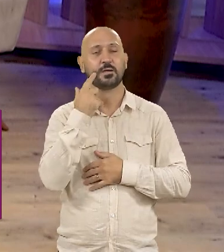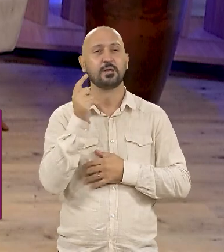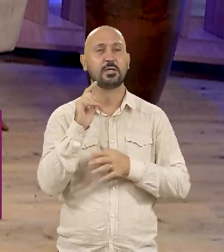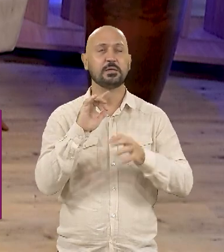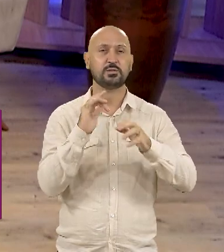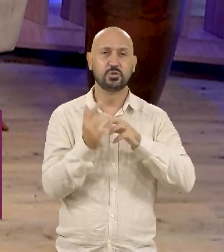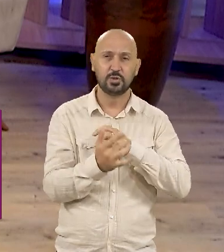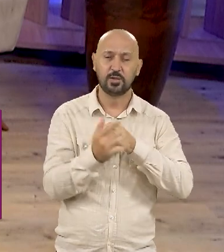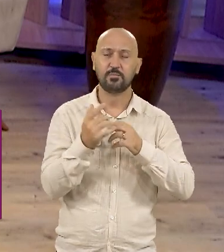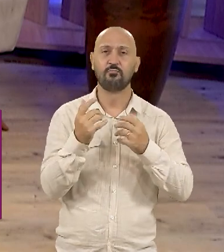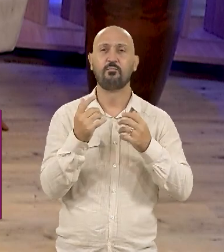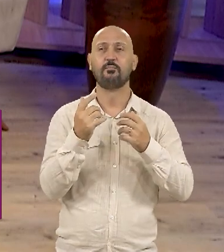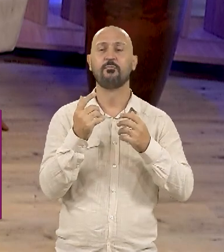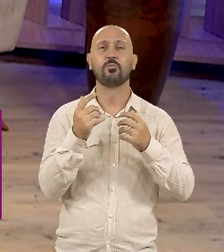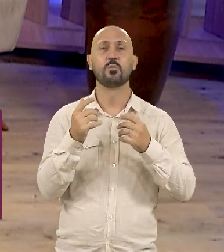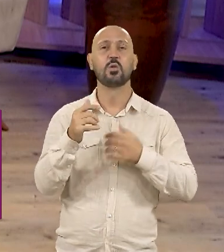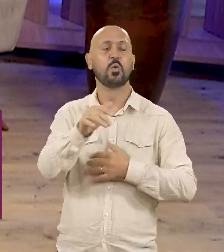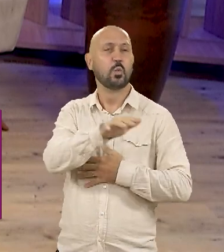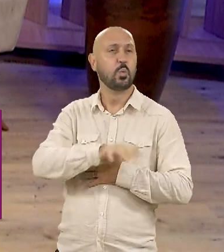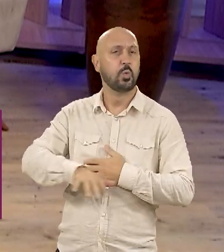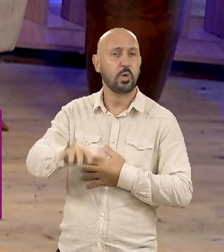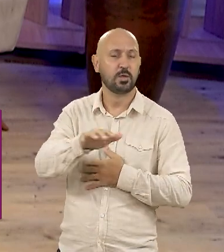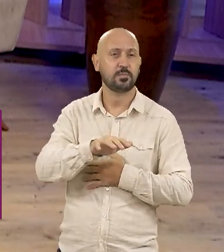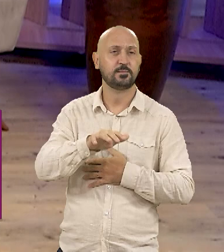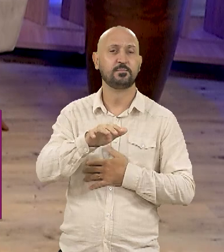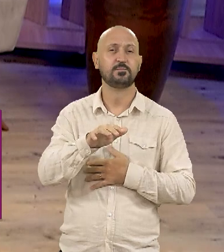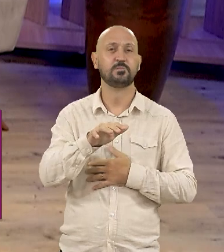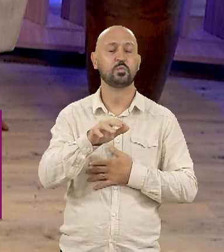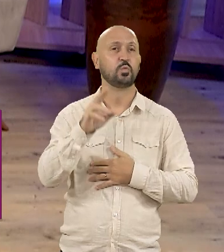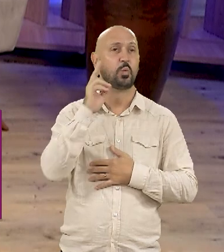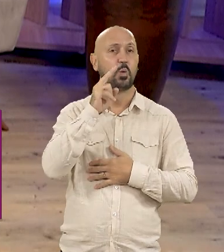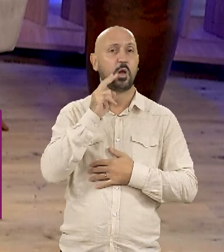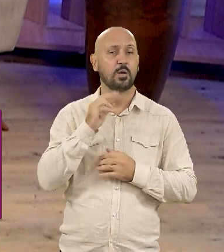um pouco dessas redes sociais, sair um pouco desse